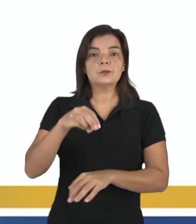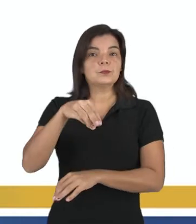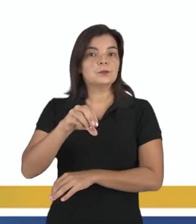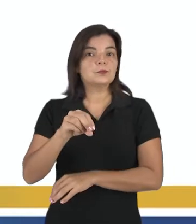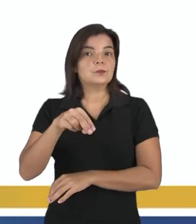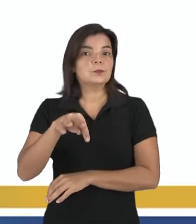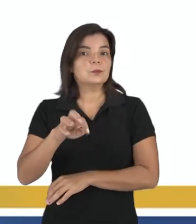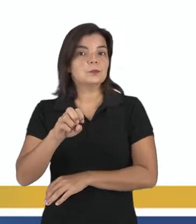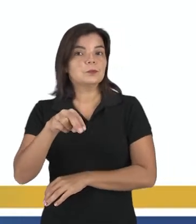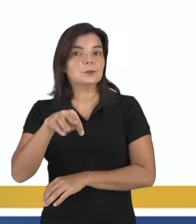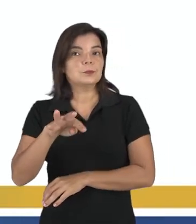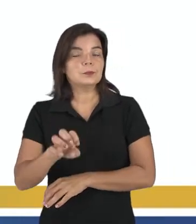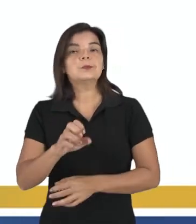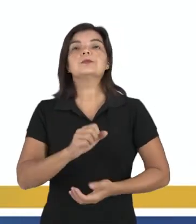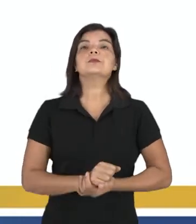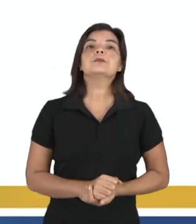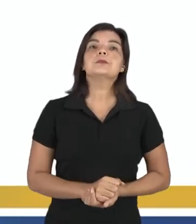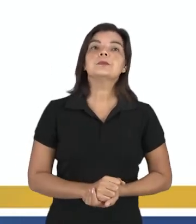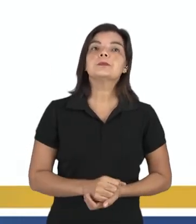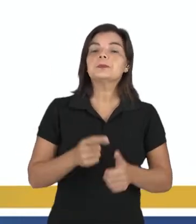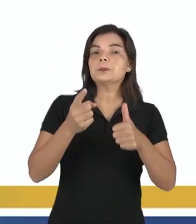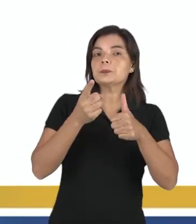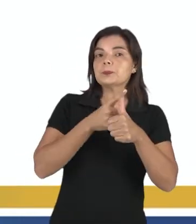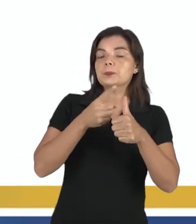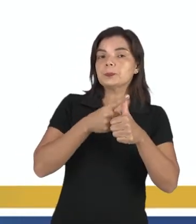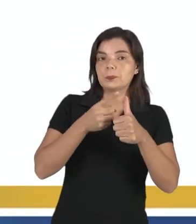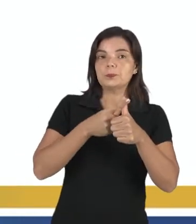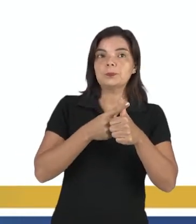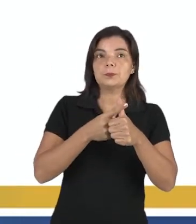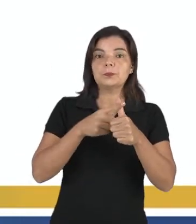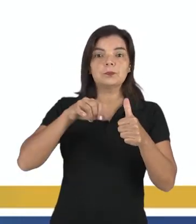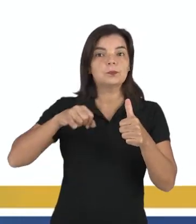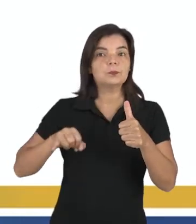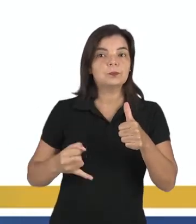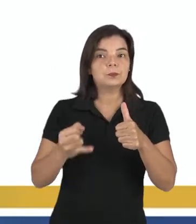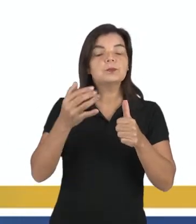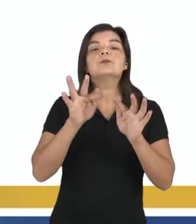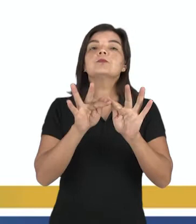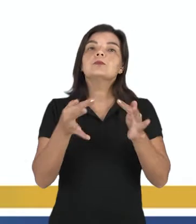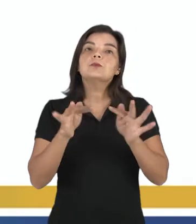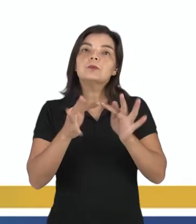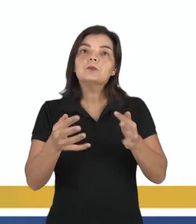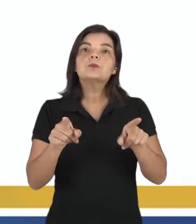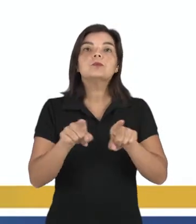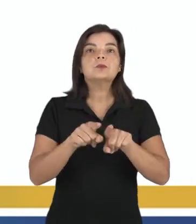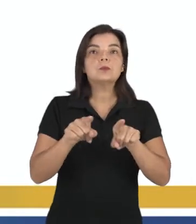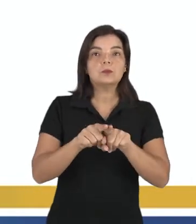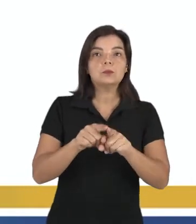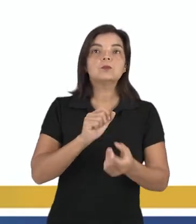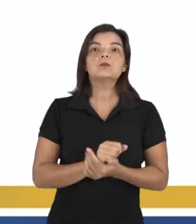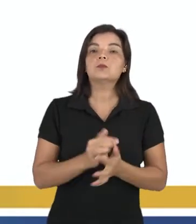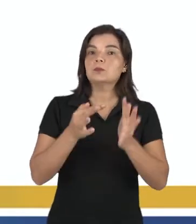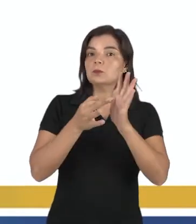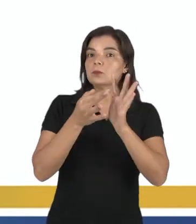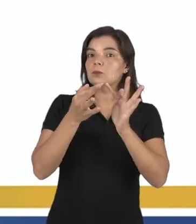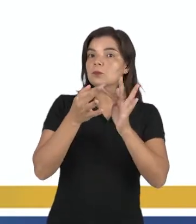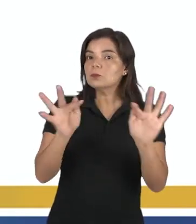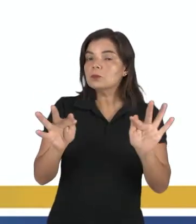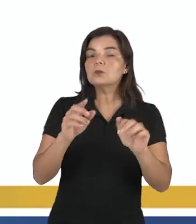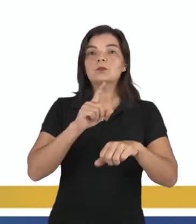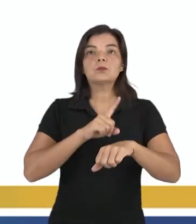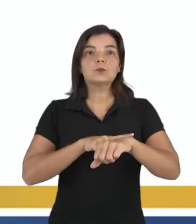montante? Então, olha só. Primeiro, no sistema de juros simples, os juros são obtidos em função do